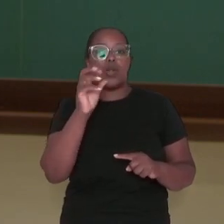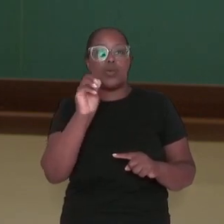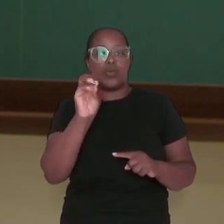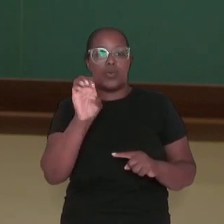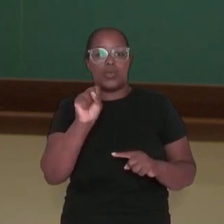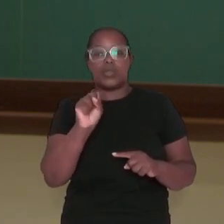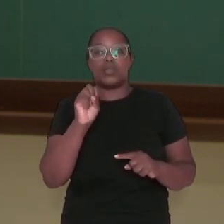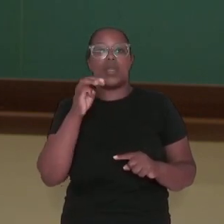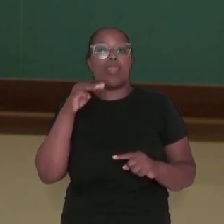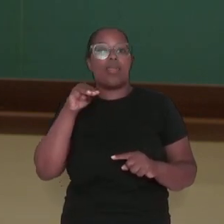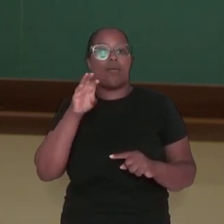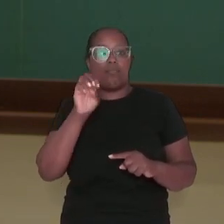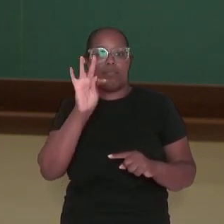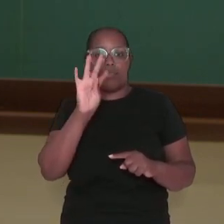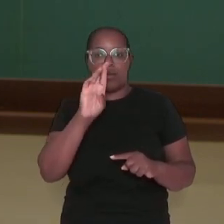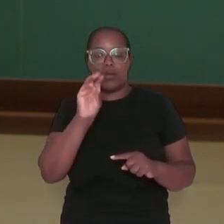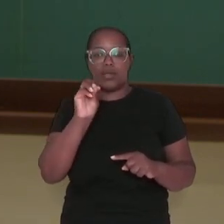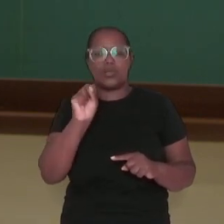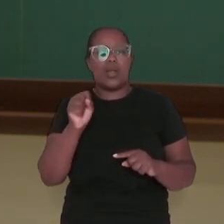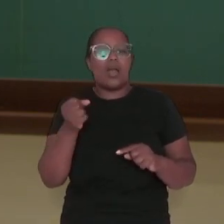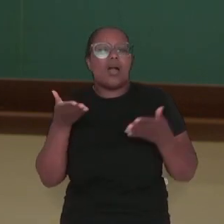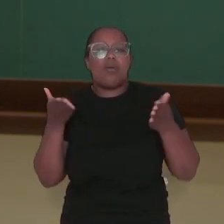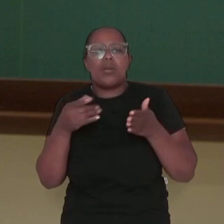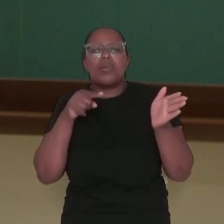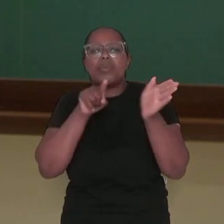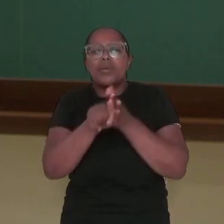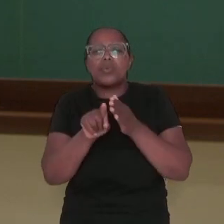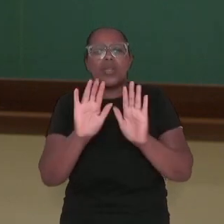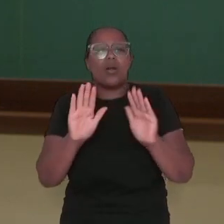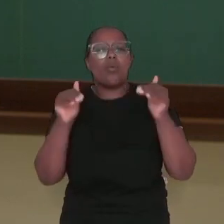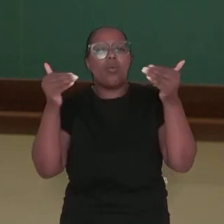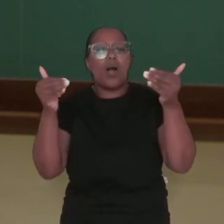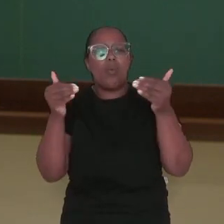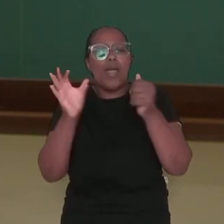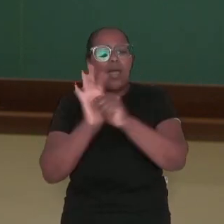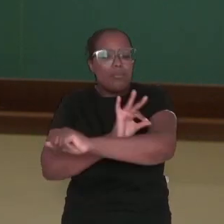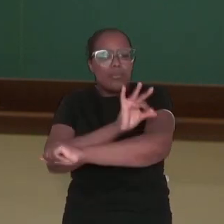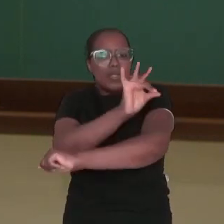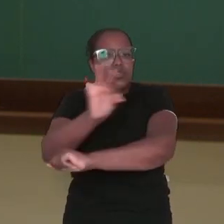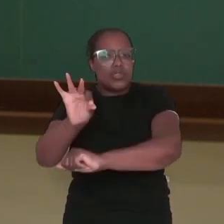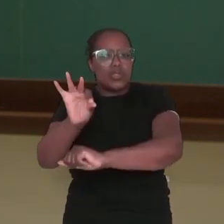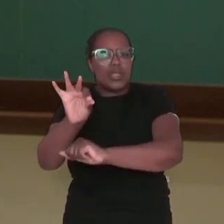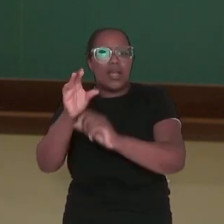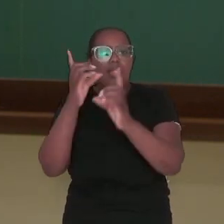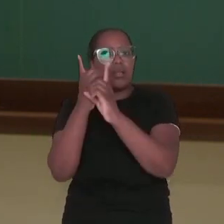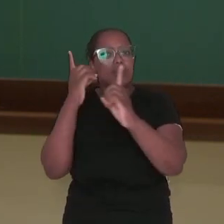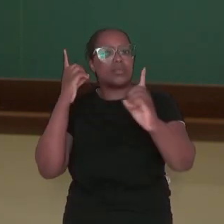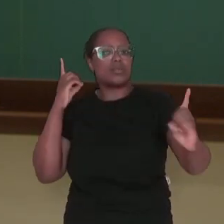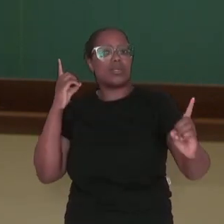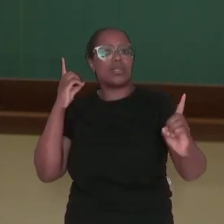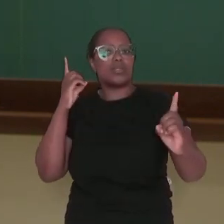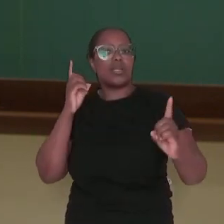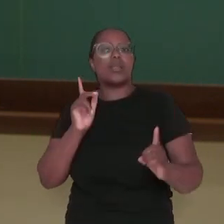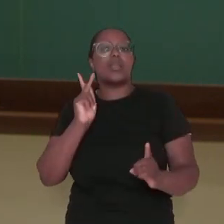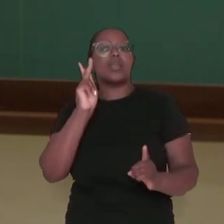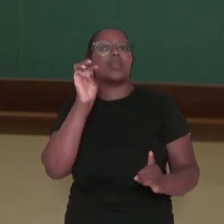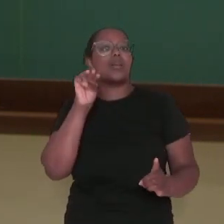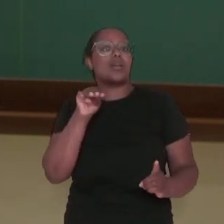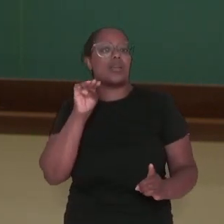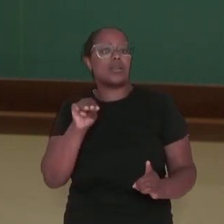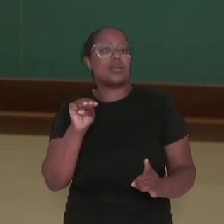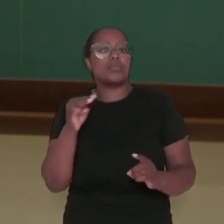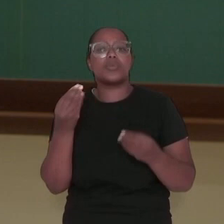tem uma pergunta, pessoal. Qual é a medida dessa distância em quilômetros? Vocês saberiam transformar de metro